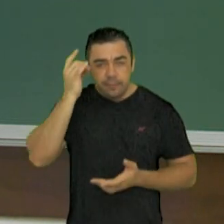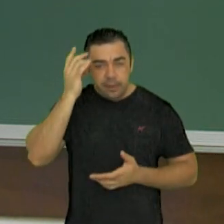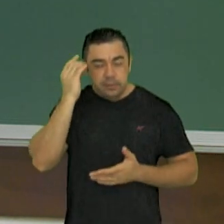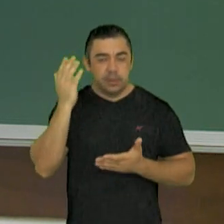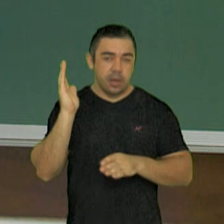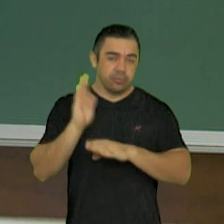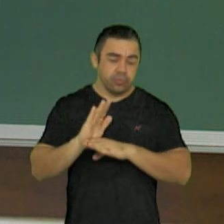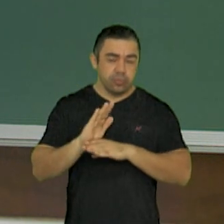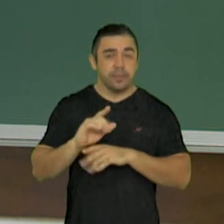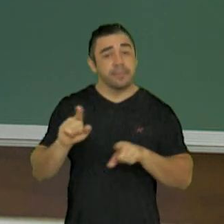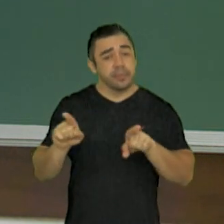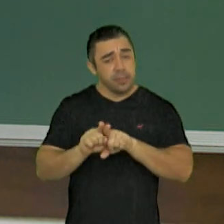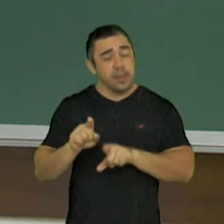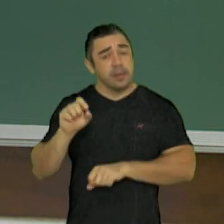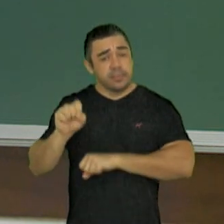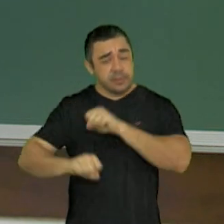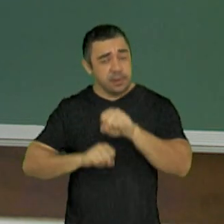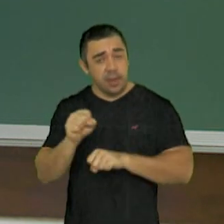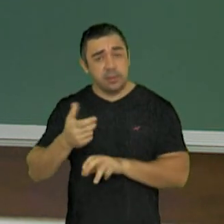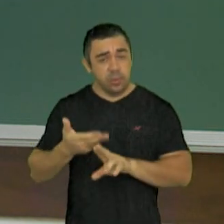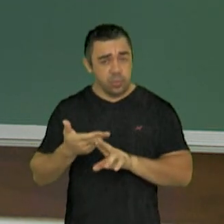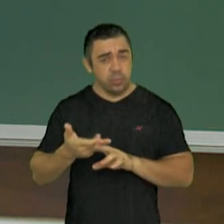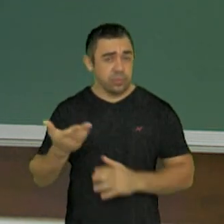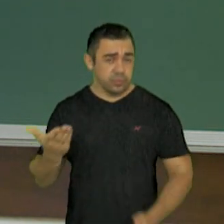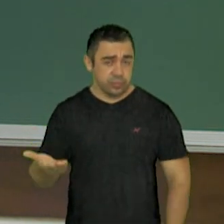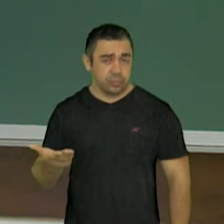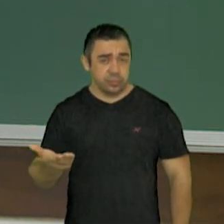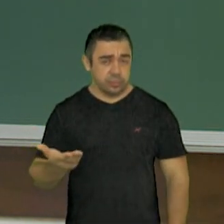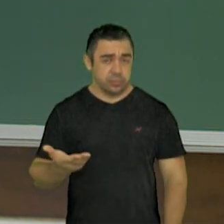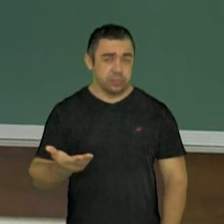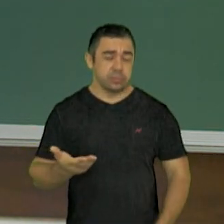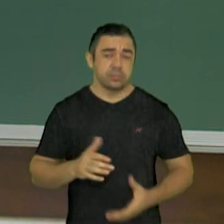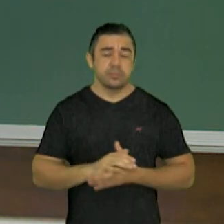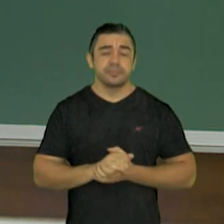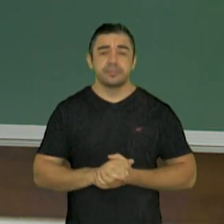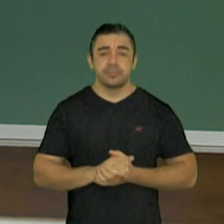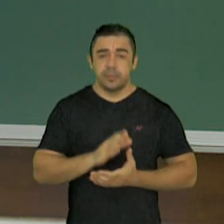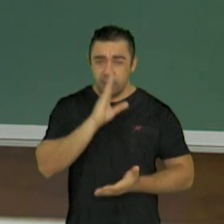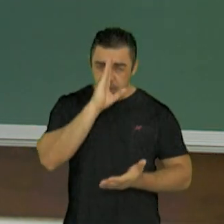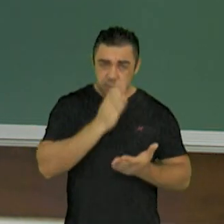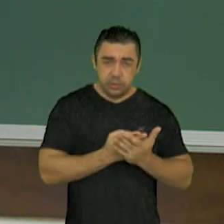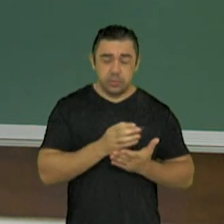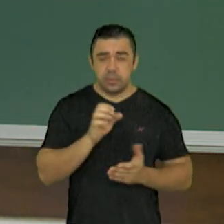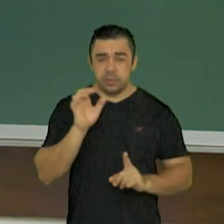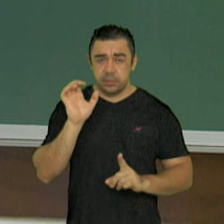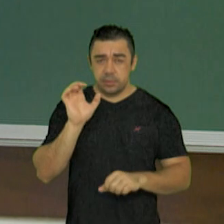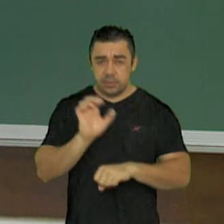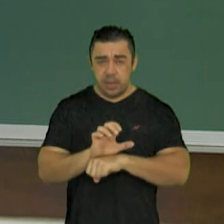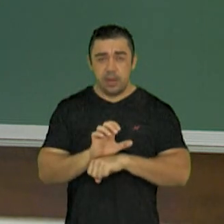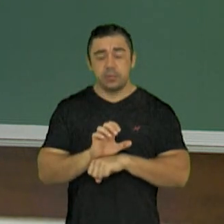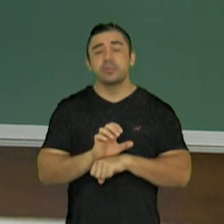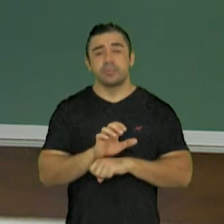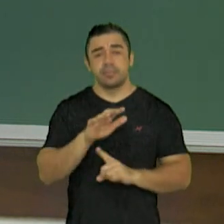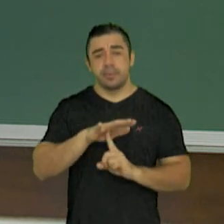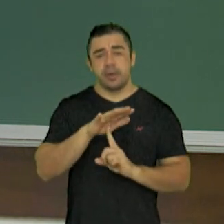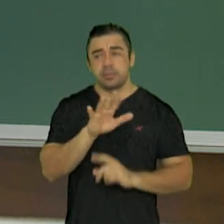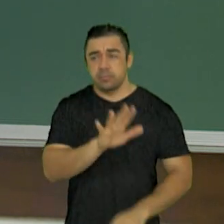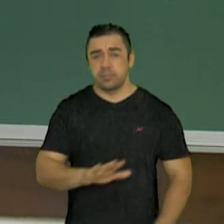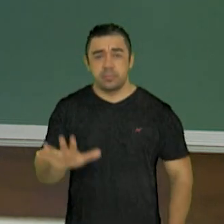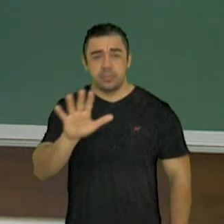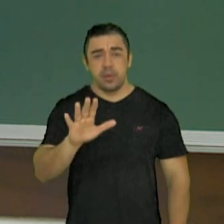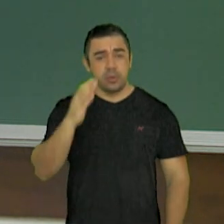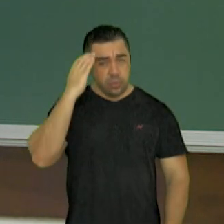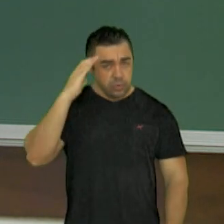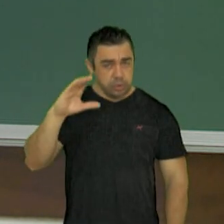a bicicleta, né, o uso da bicicleta. Eu acredito que em todo o estado do Paraná, Curitiba também tem essa